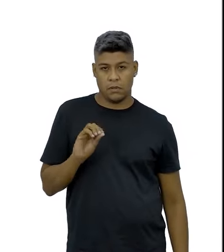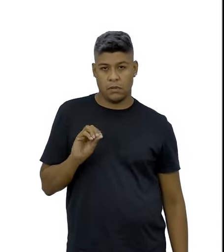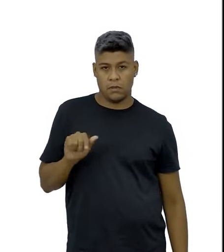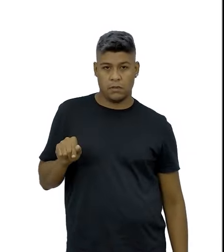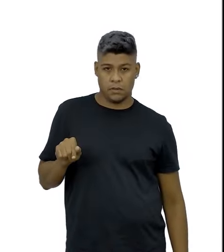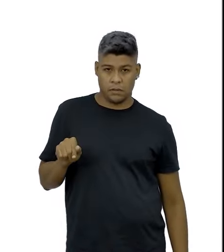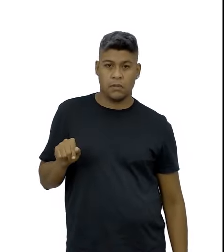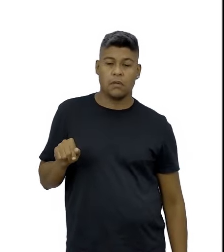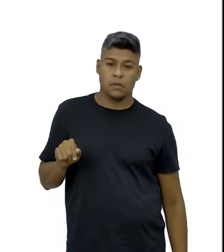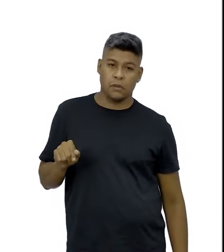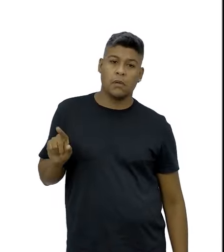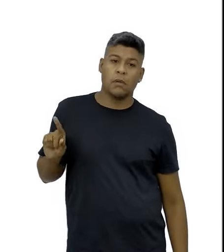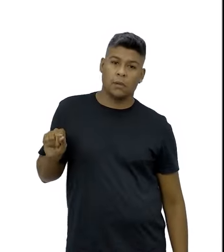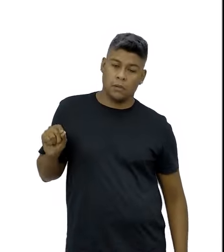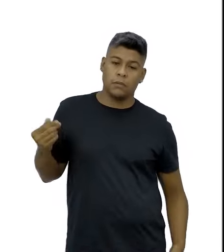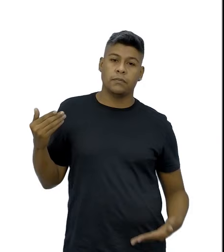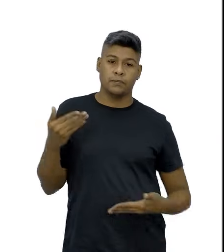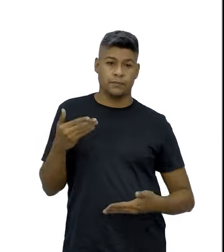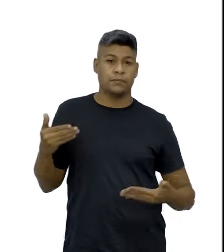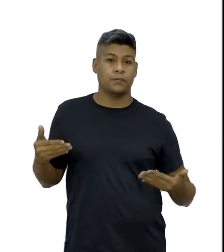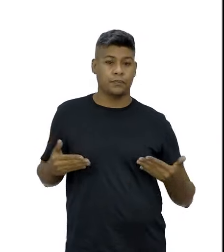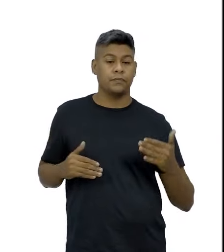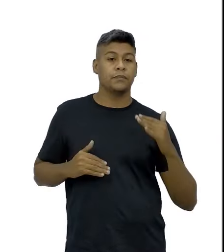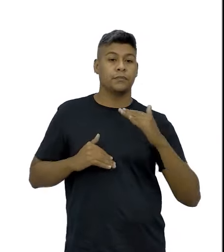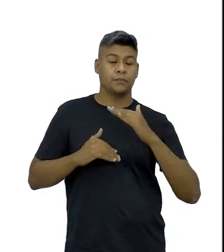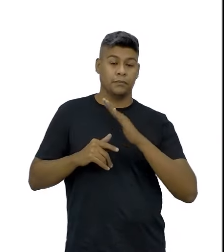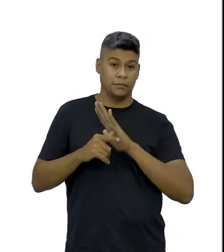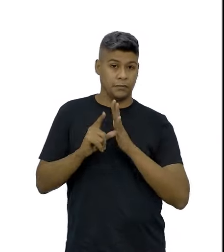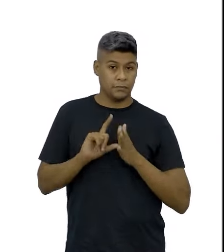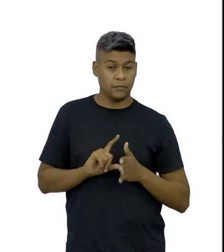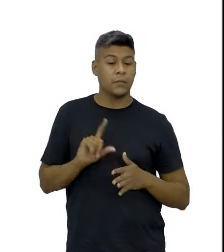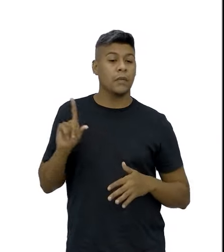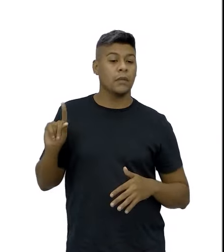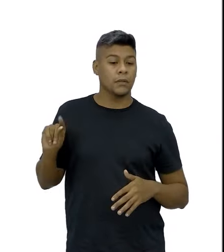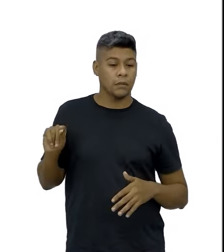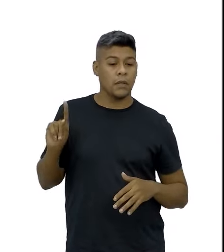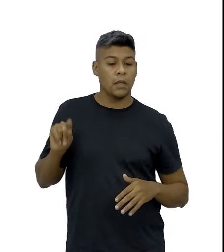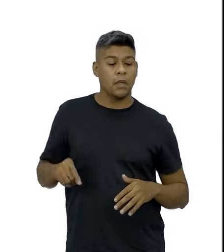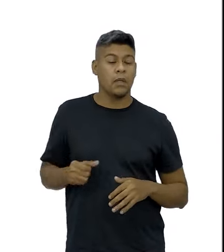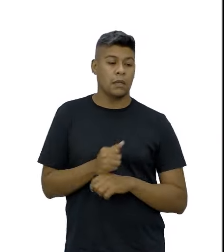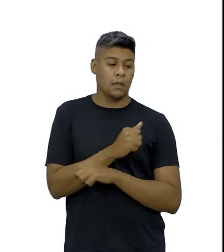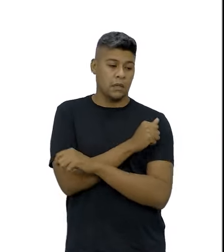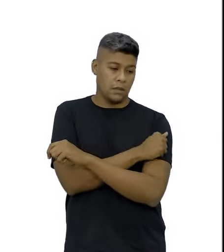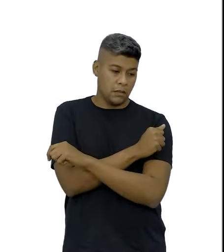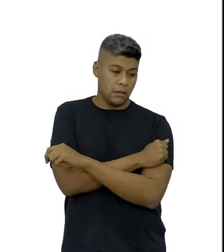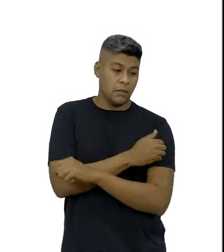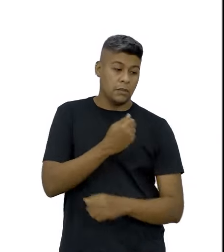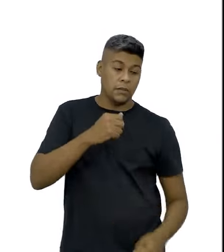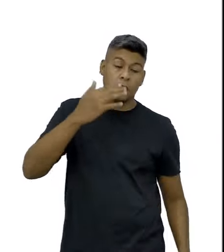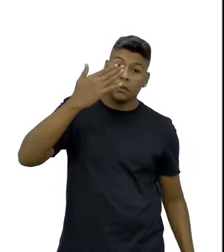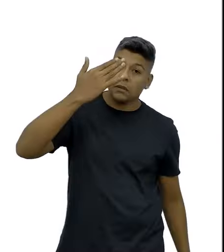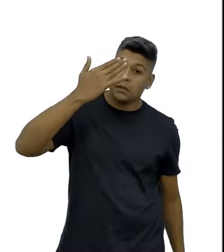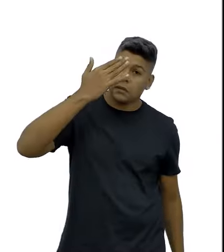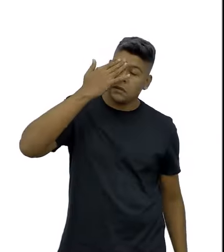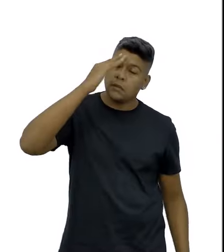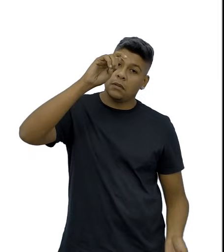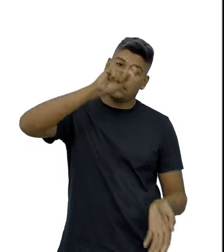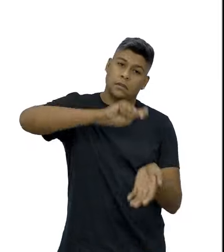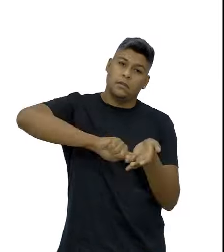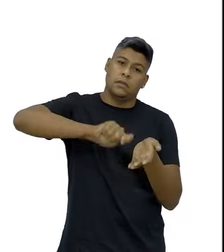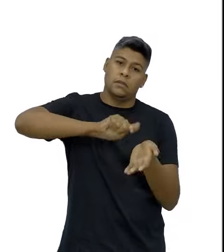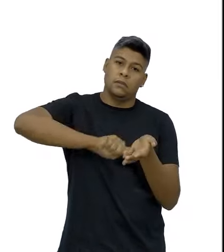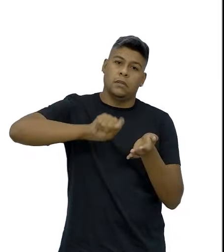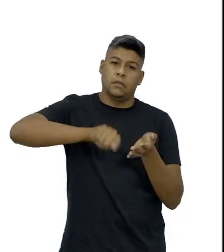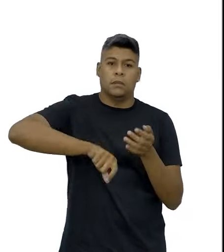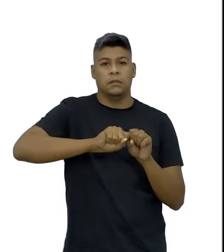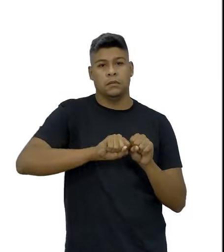EF1LP07, vista aqui no slide anterior, essas habilidades dizem respeito aos estudantes compreenderem que a escrita é um